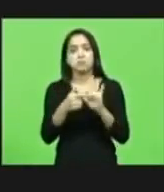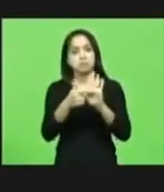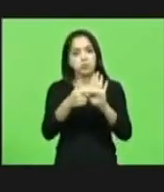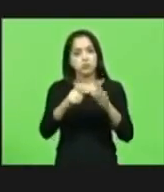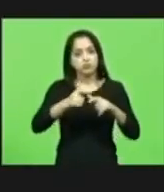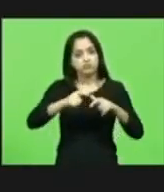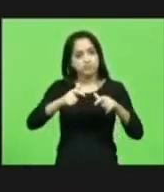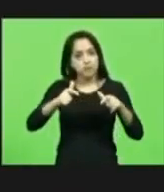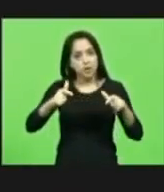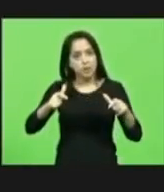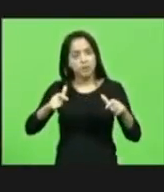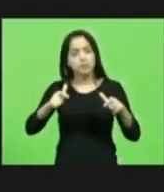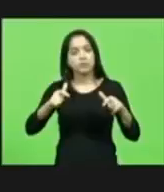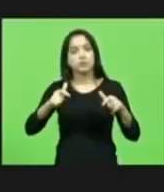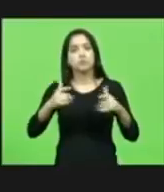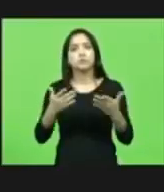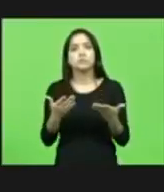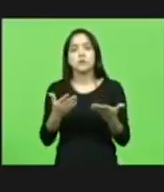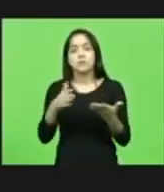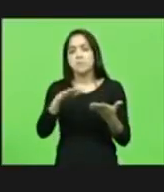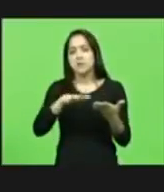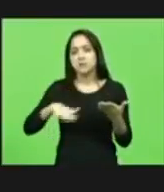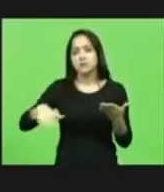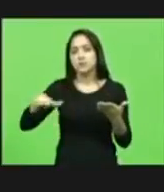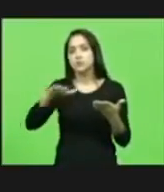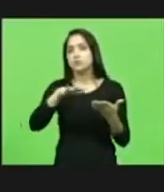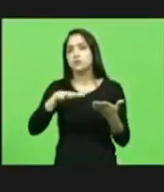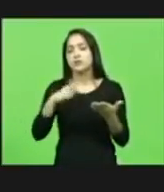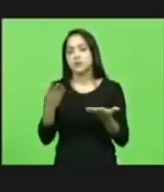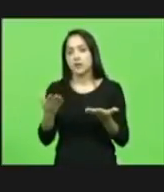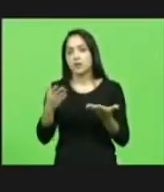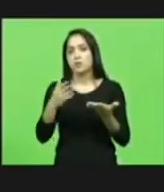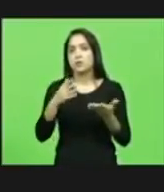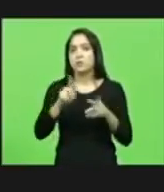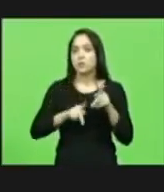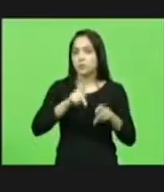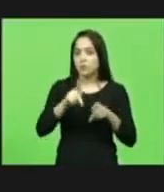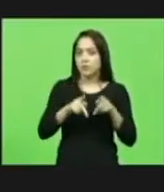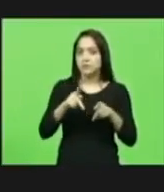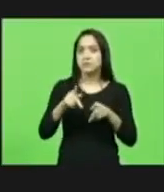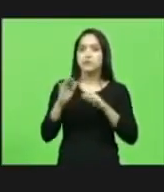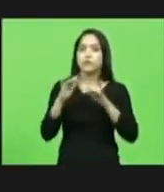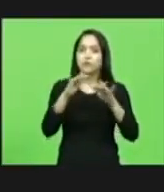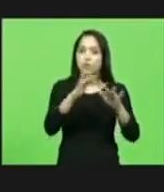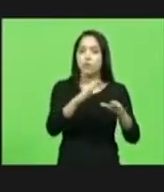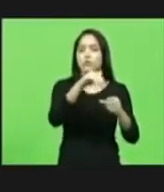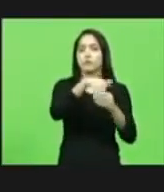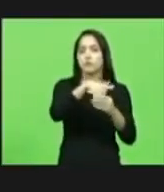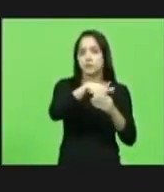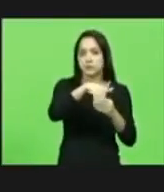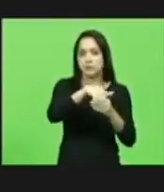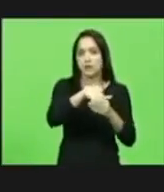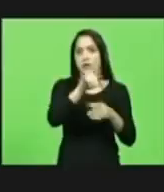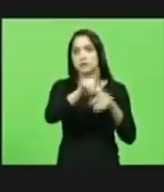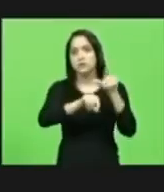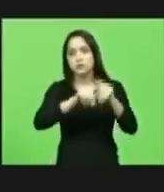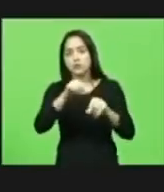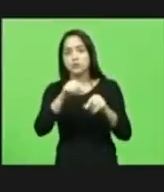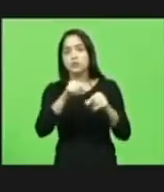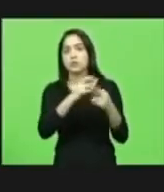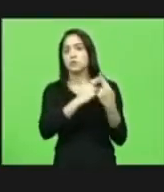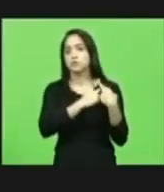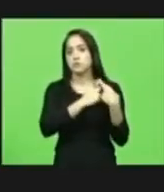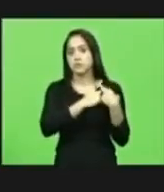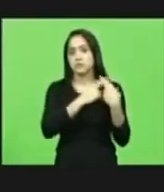aumento. Mas, no geral, o catarinense foi às urnas, escolheu os seus representantes.